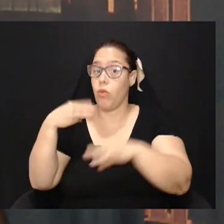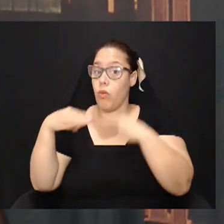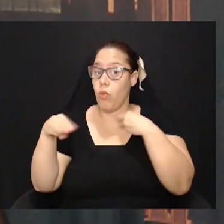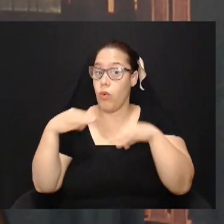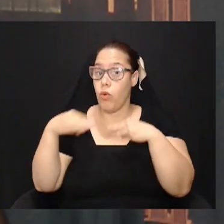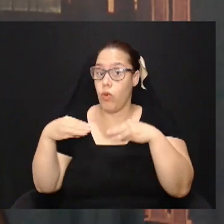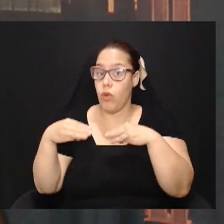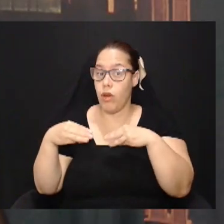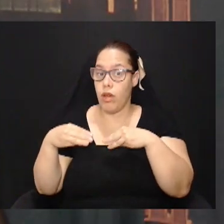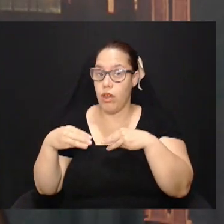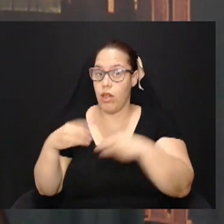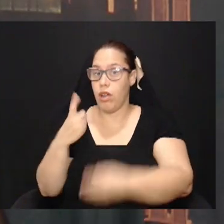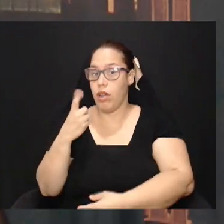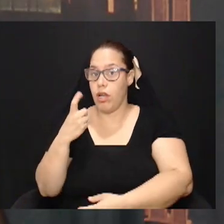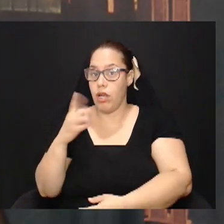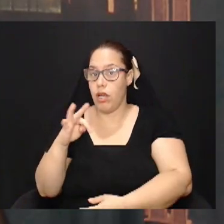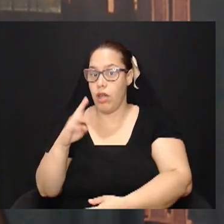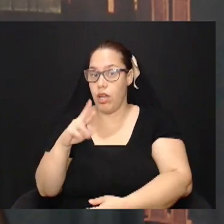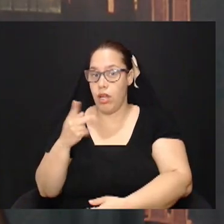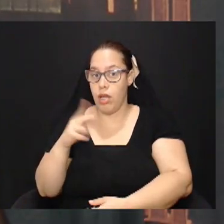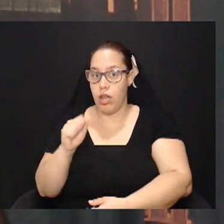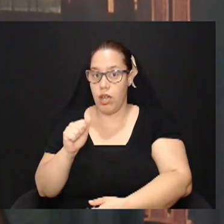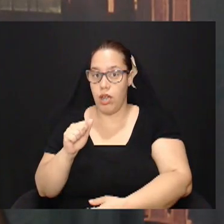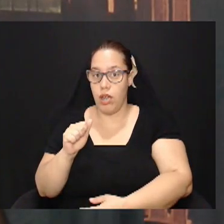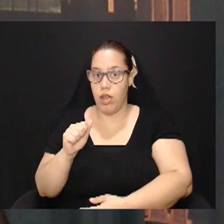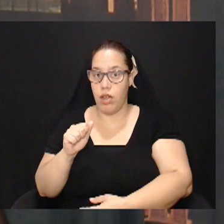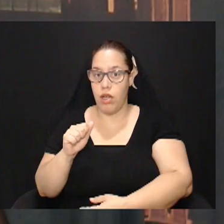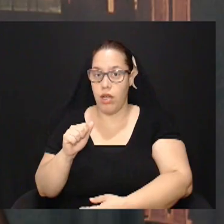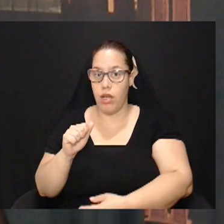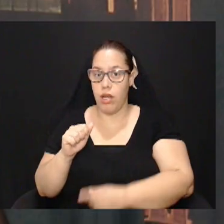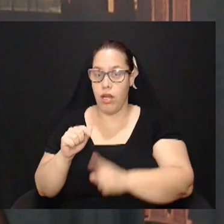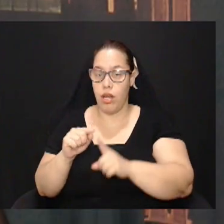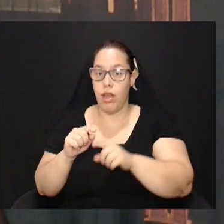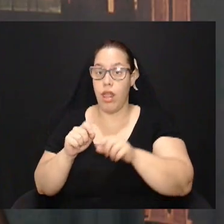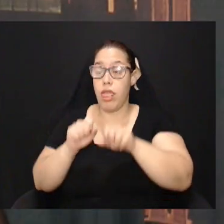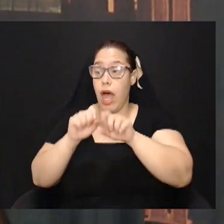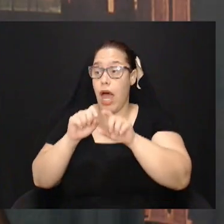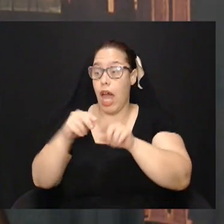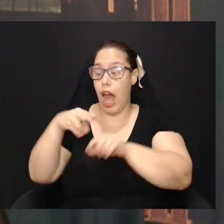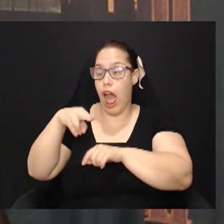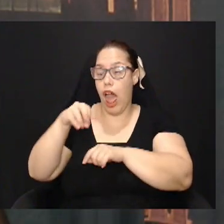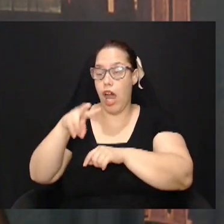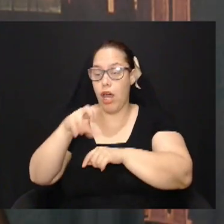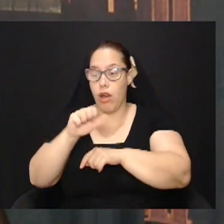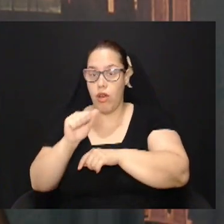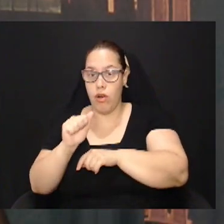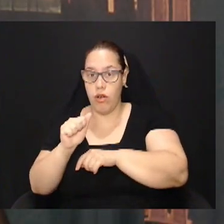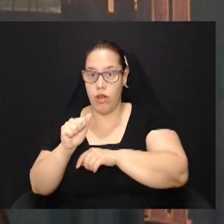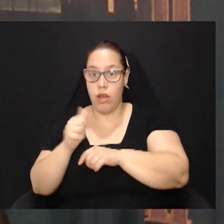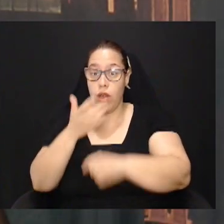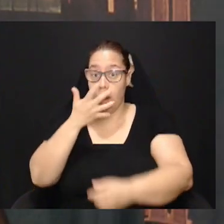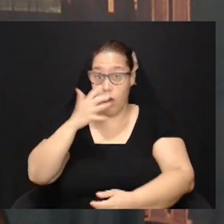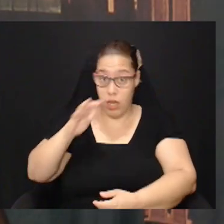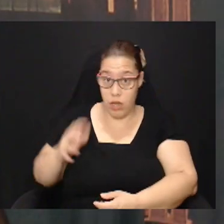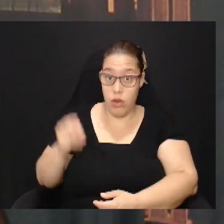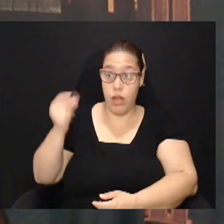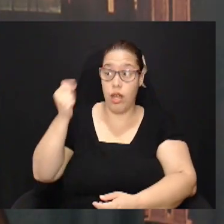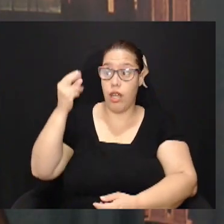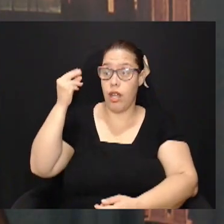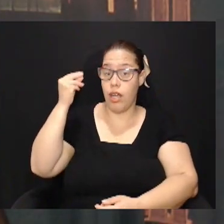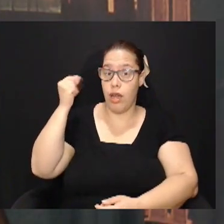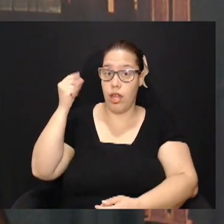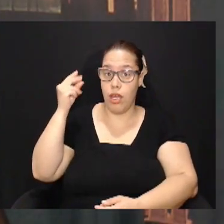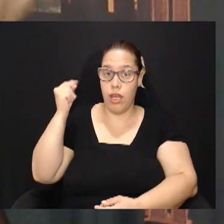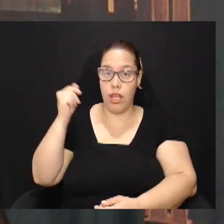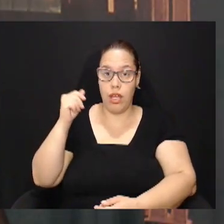das trilhas sonoras de Barriga de Aluguel, da novela. Olha. E eu era pequenininha naquela época. A gente escutava